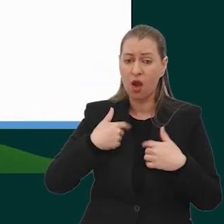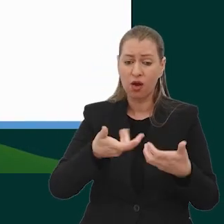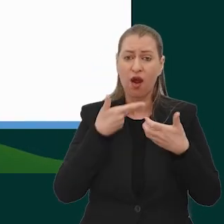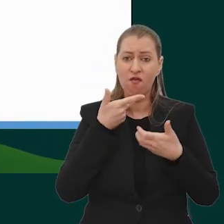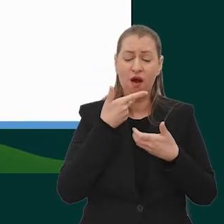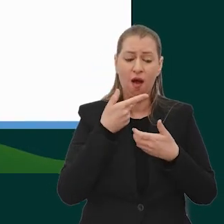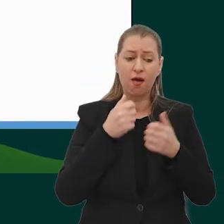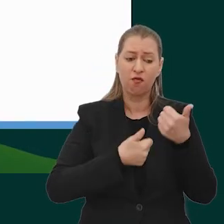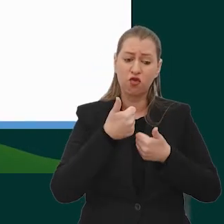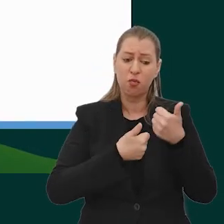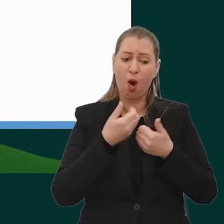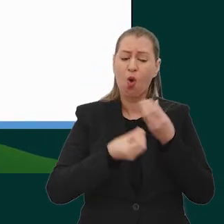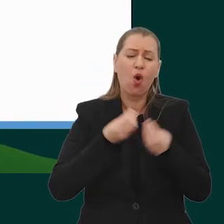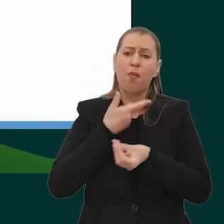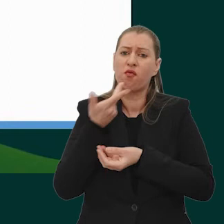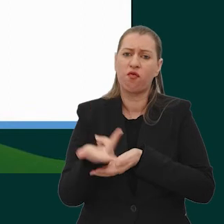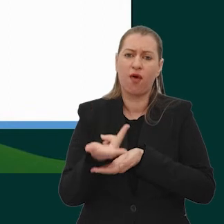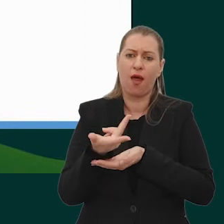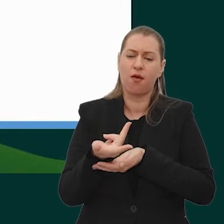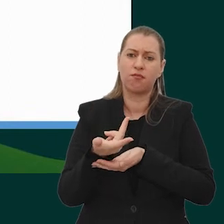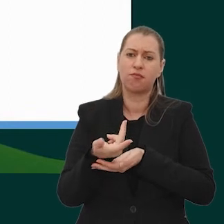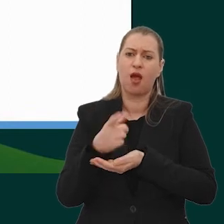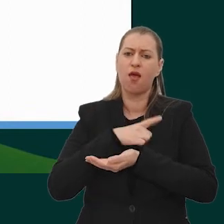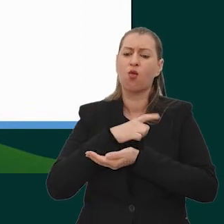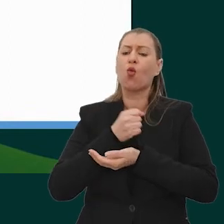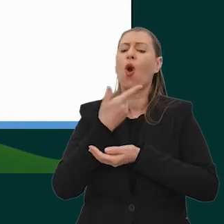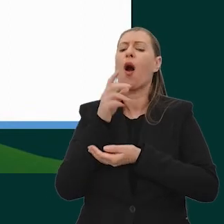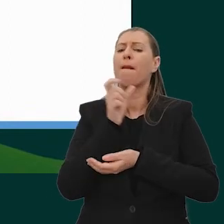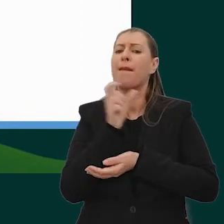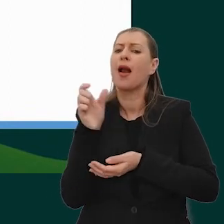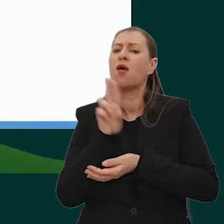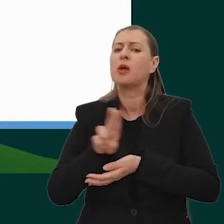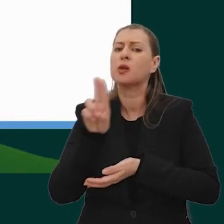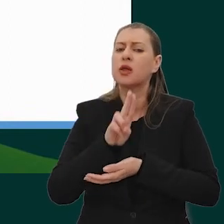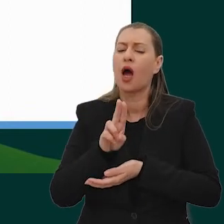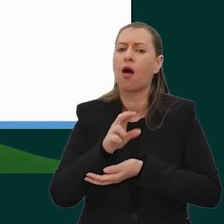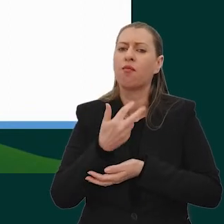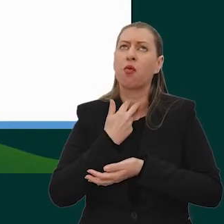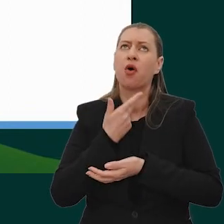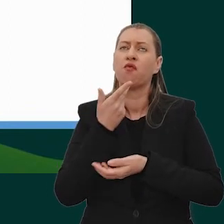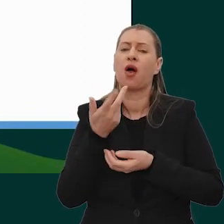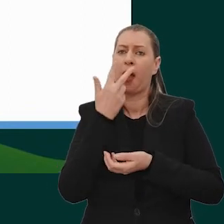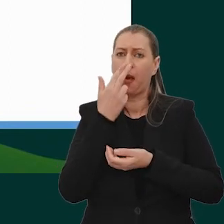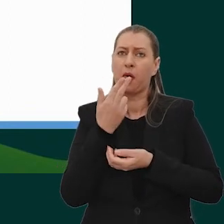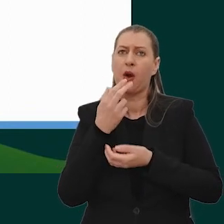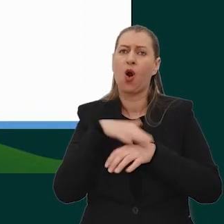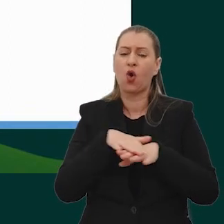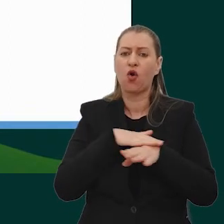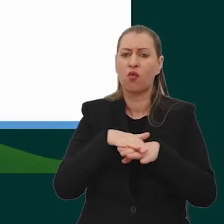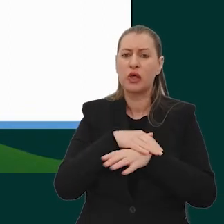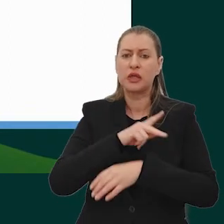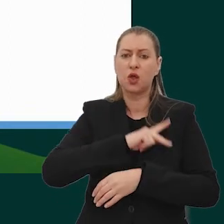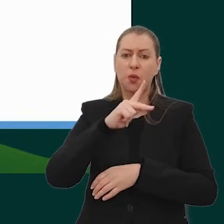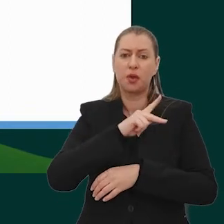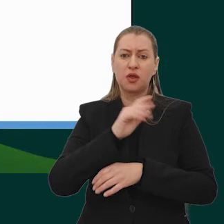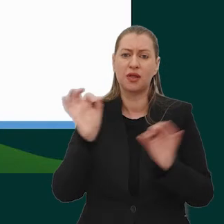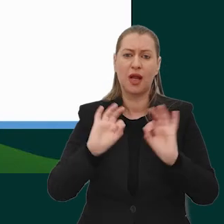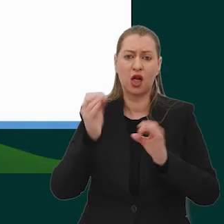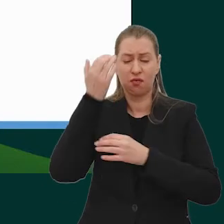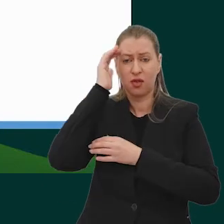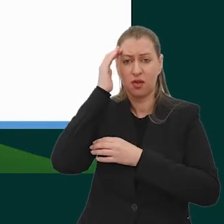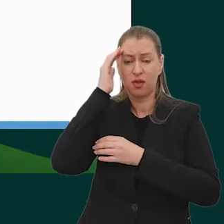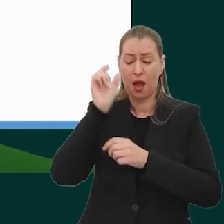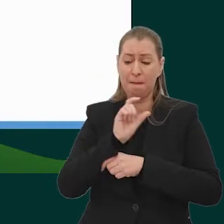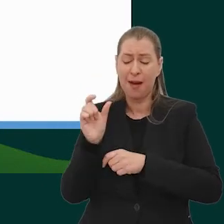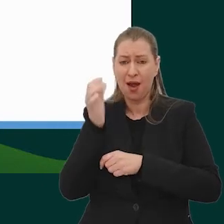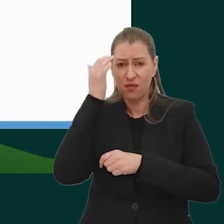sobre futebol, mas como eu vou dizer? Quais as palavras que eu tenho que usar? Não posso falar como se estivesse conversando com o presidente, ninguém vai entender, as palavras